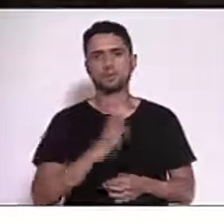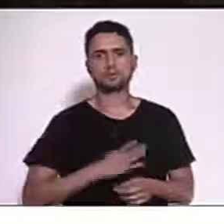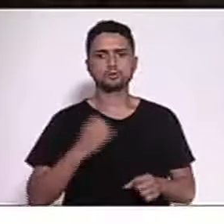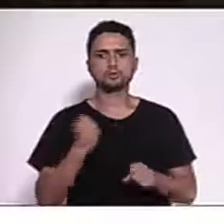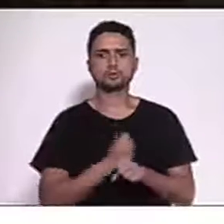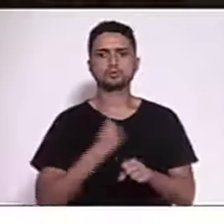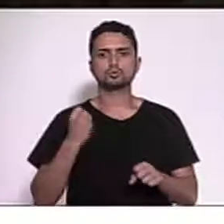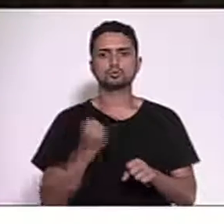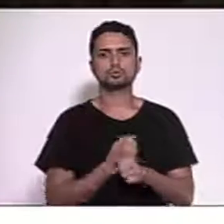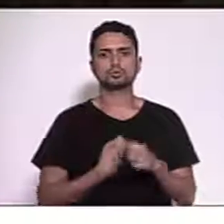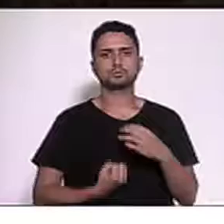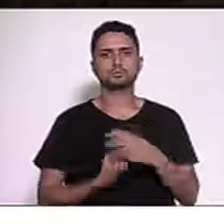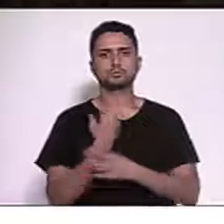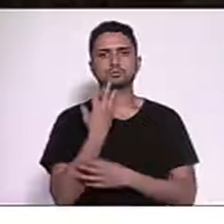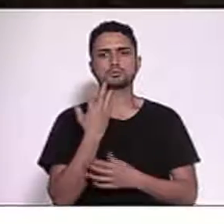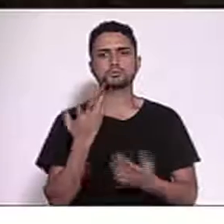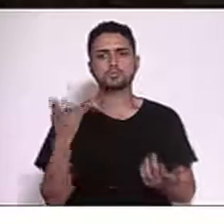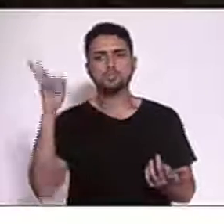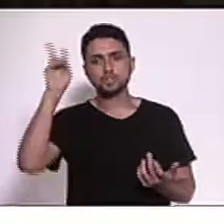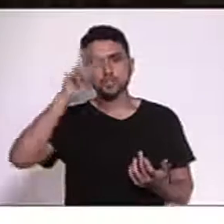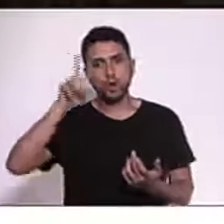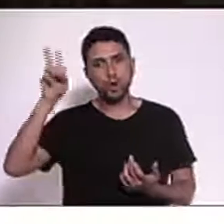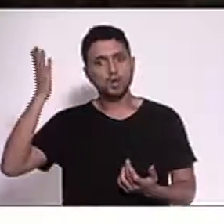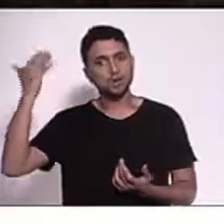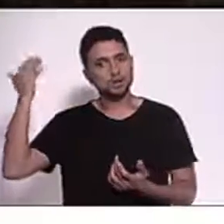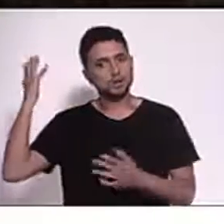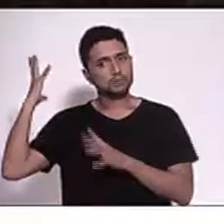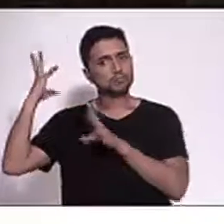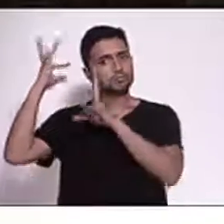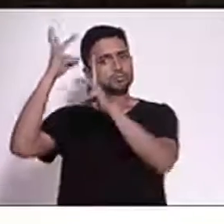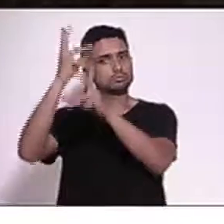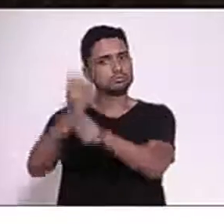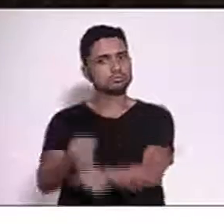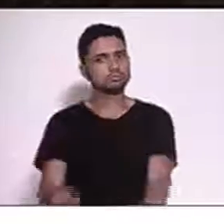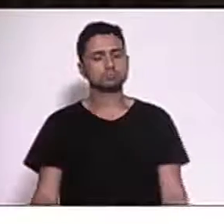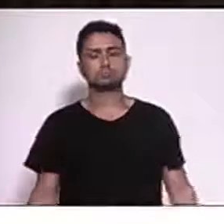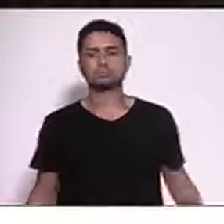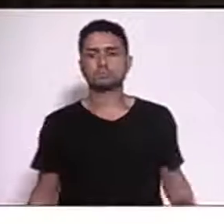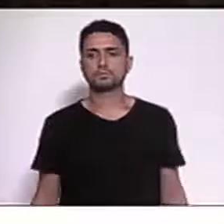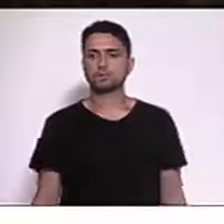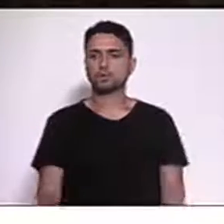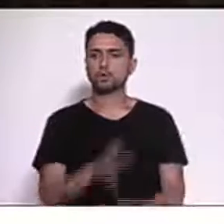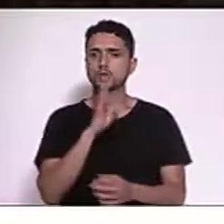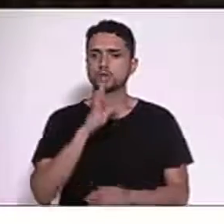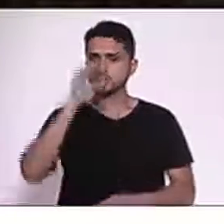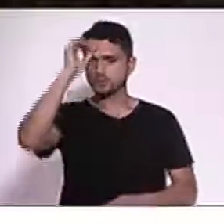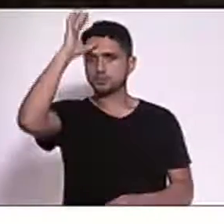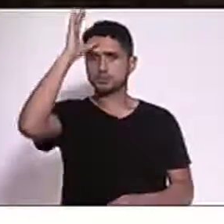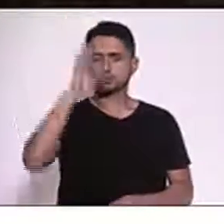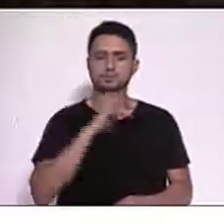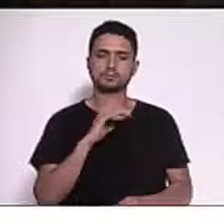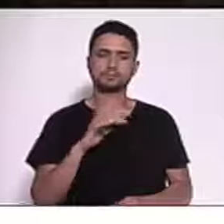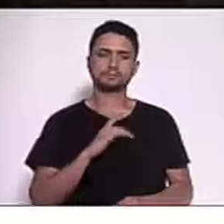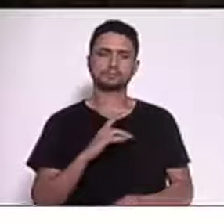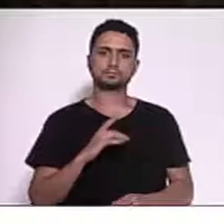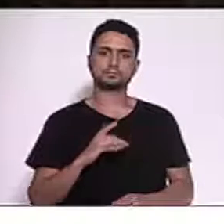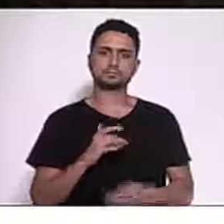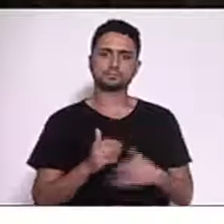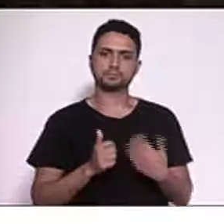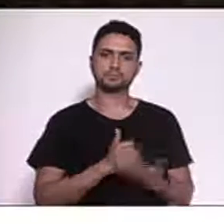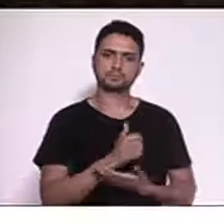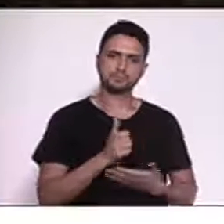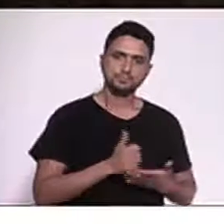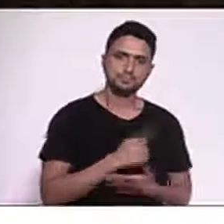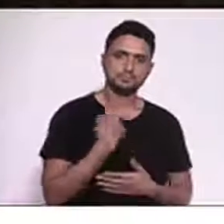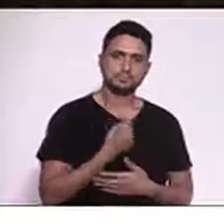começou a existir. É o conhecimento que vai dar todo o embasamento, inclusive para a gente começar a trabalhar de